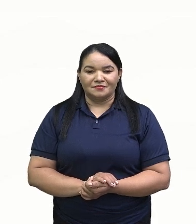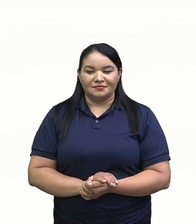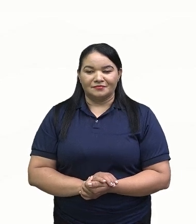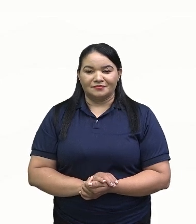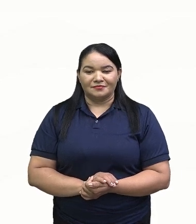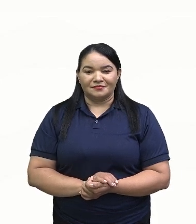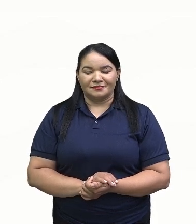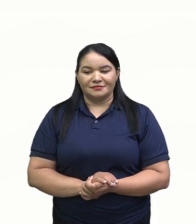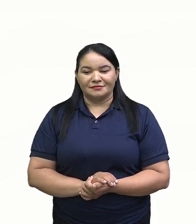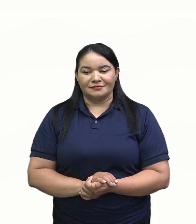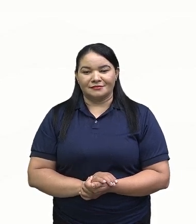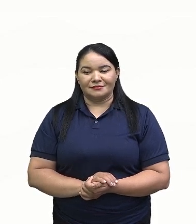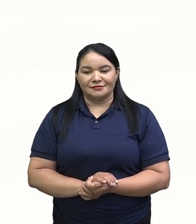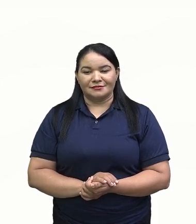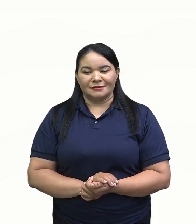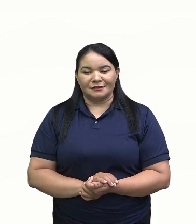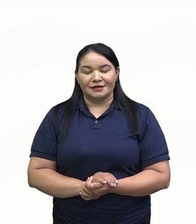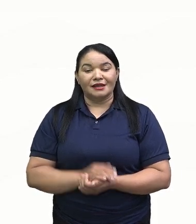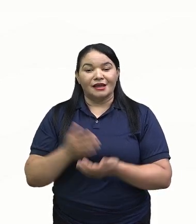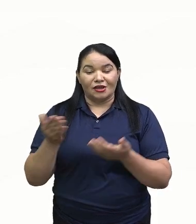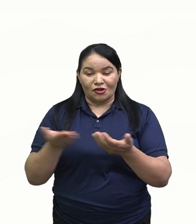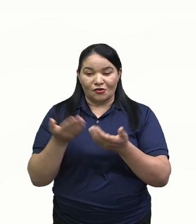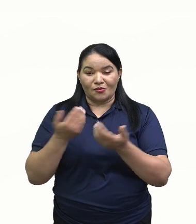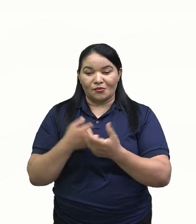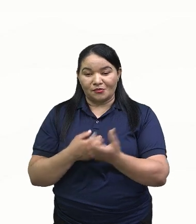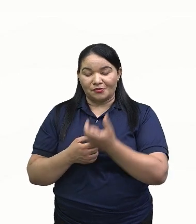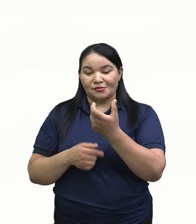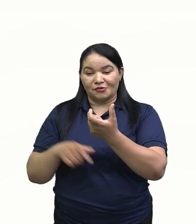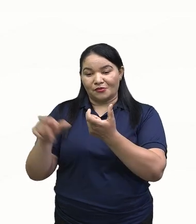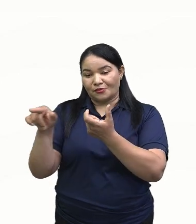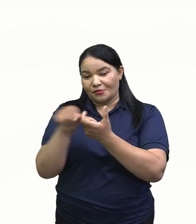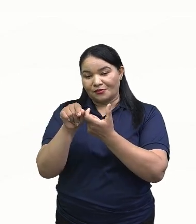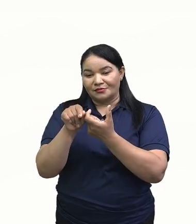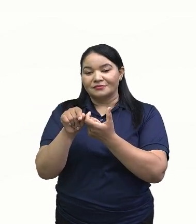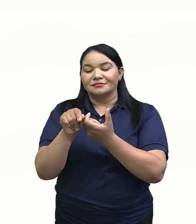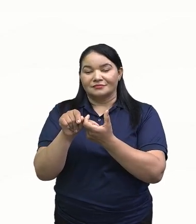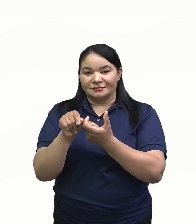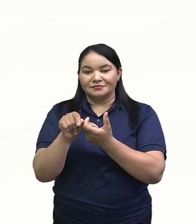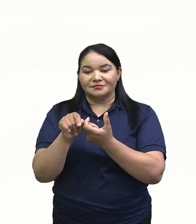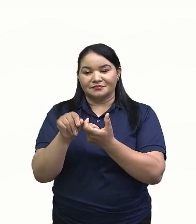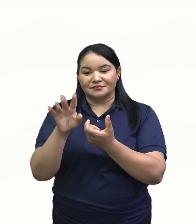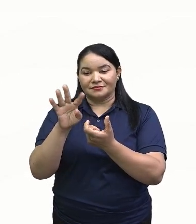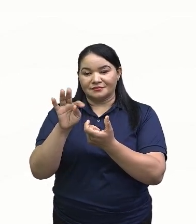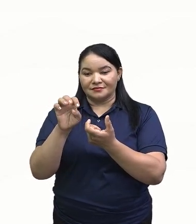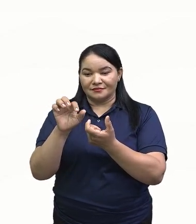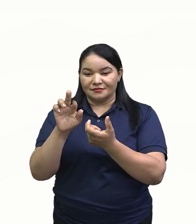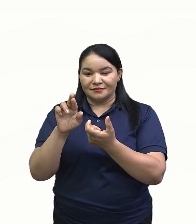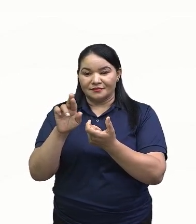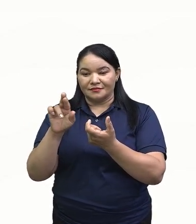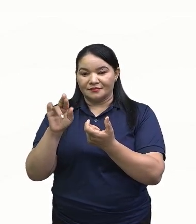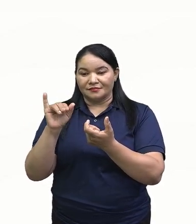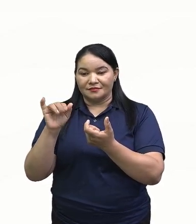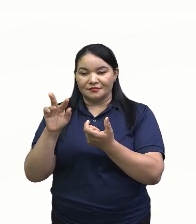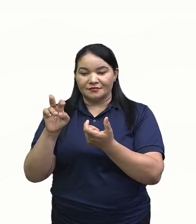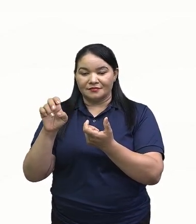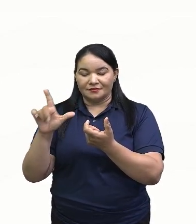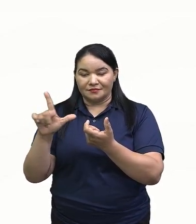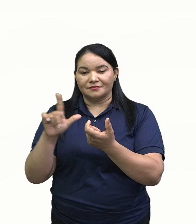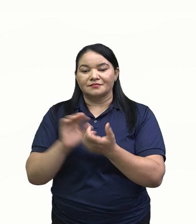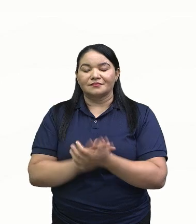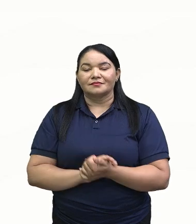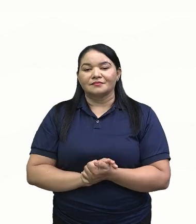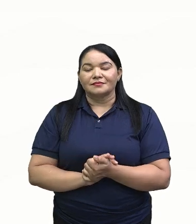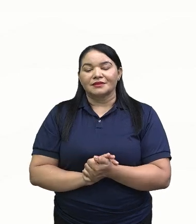Ok? Então, agora formou a palavra terrível, que vem da palavra terror. Então,